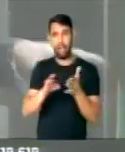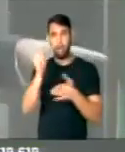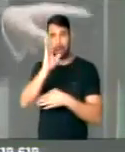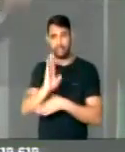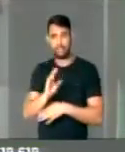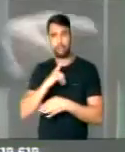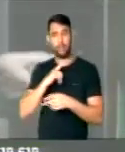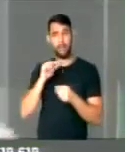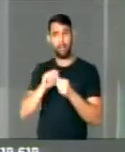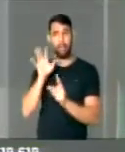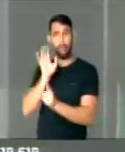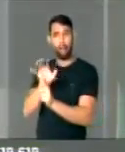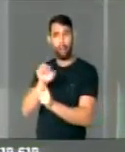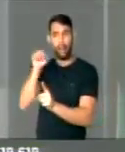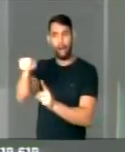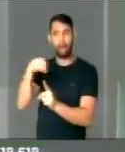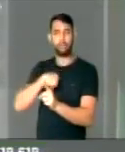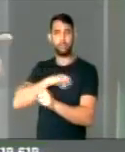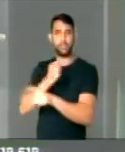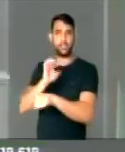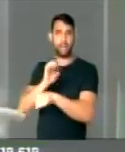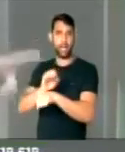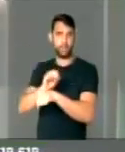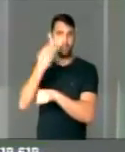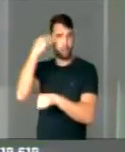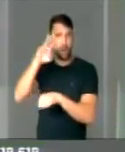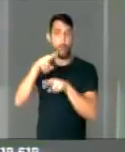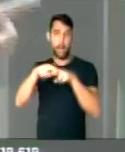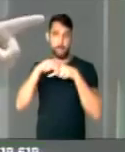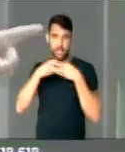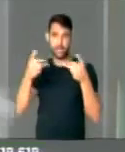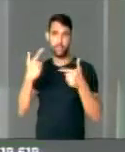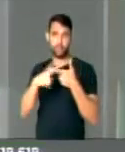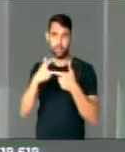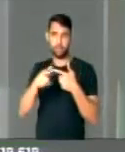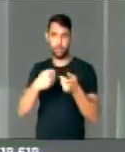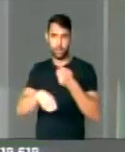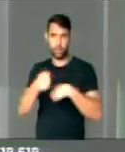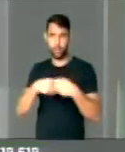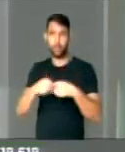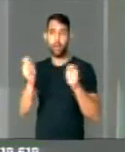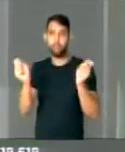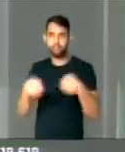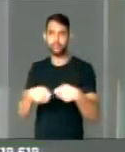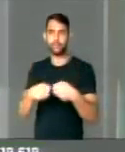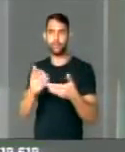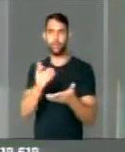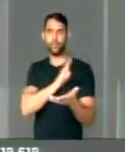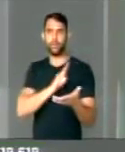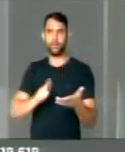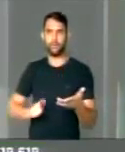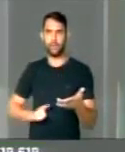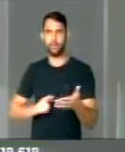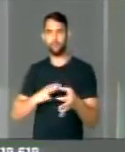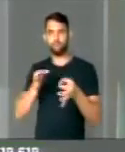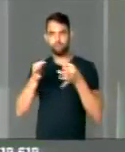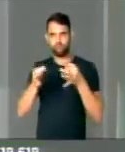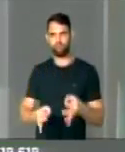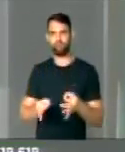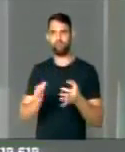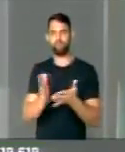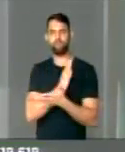não maltrata o nosso estado. Mas, apesar da crise, é possível um governo